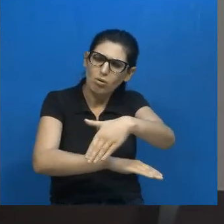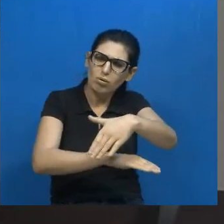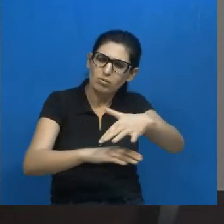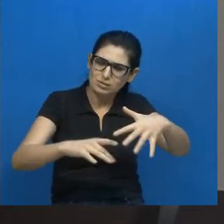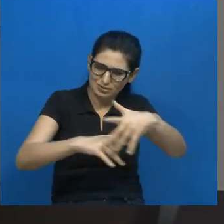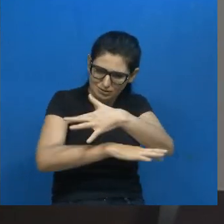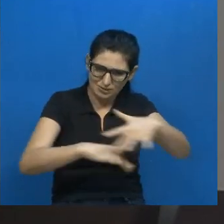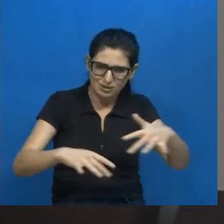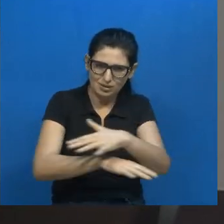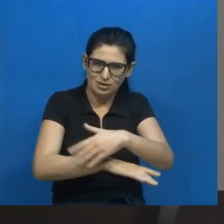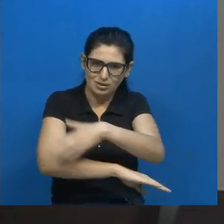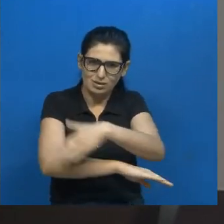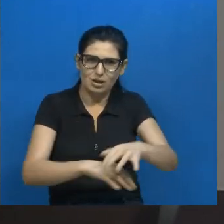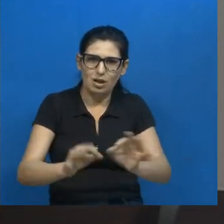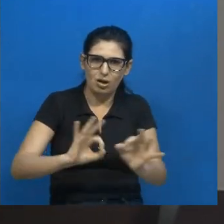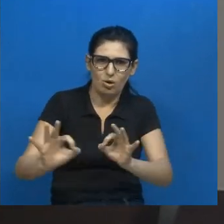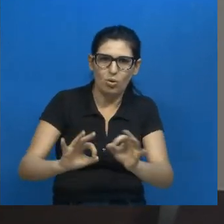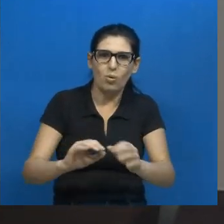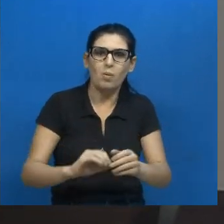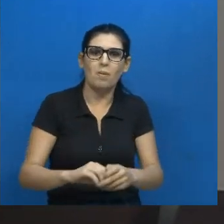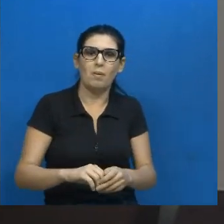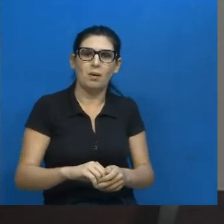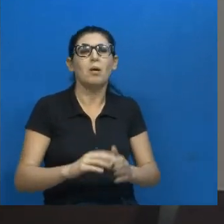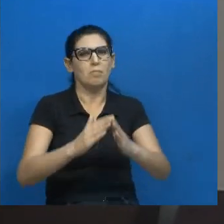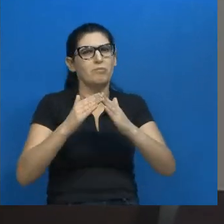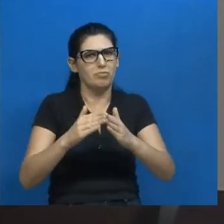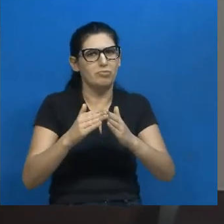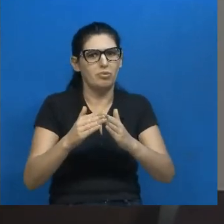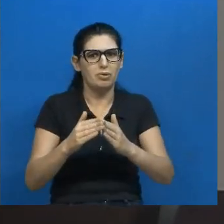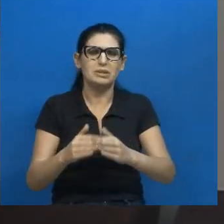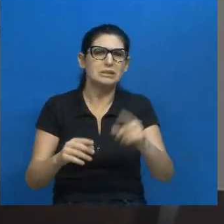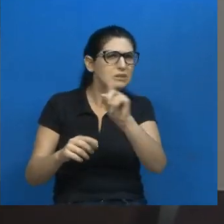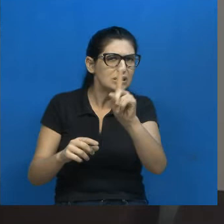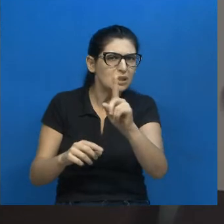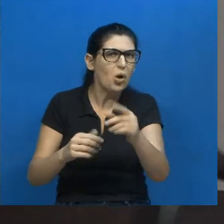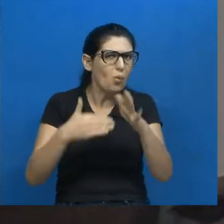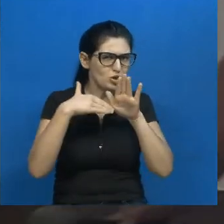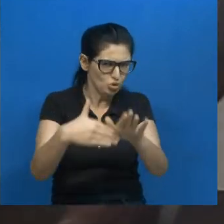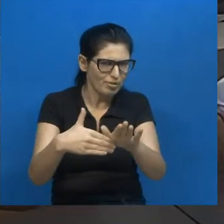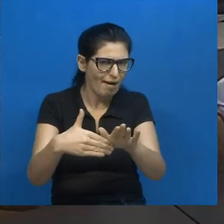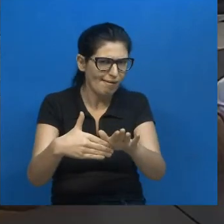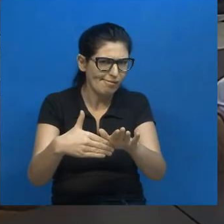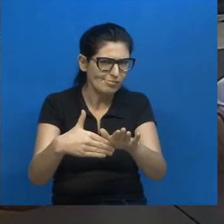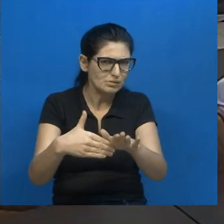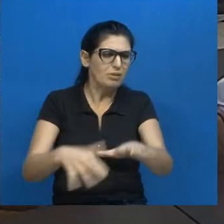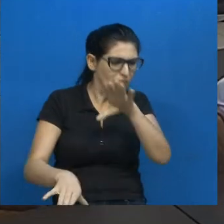vai vir para cima com o transporte para a gente resolver isso melhor, beleza? Isso é minha fala.